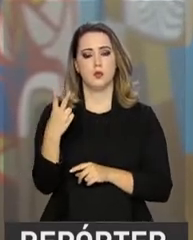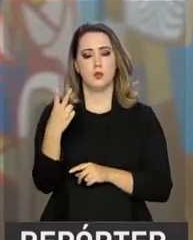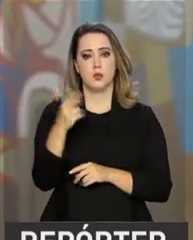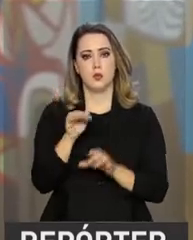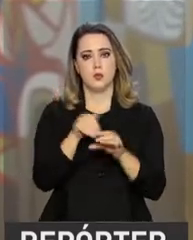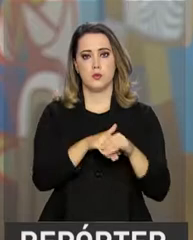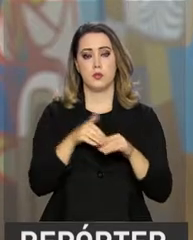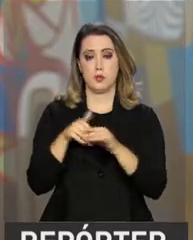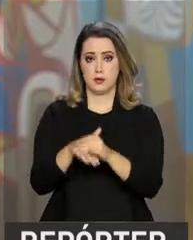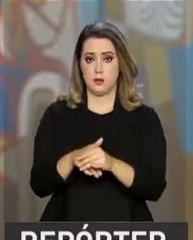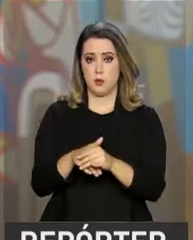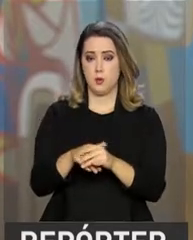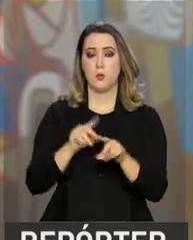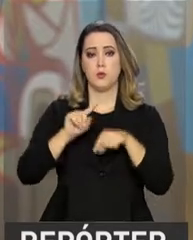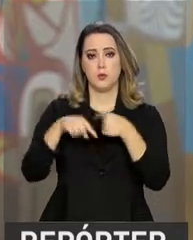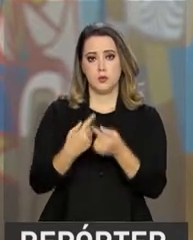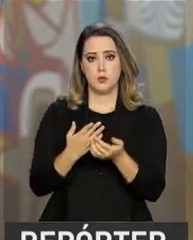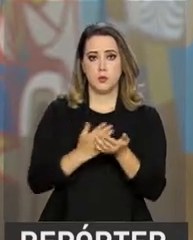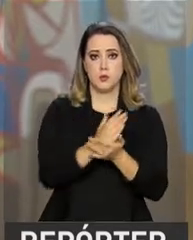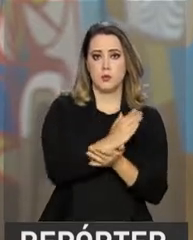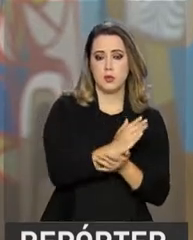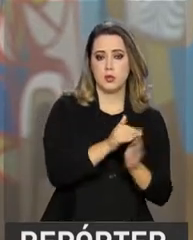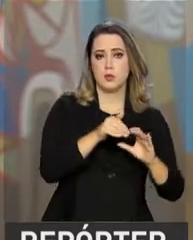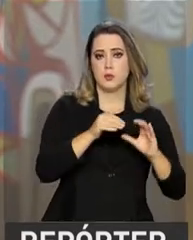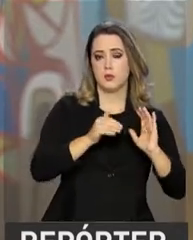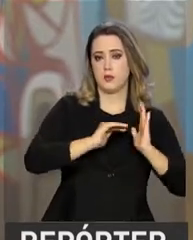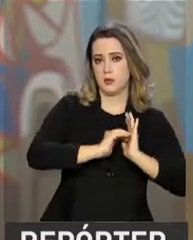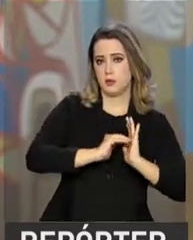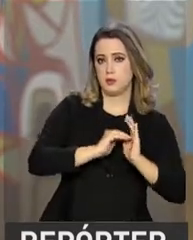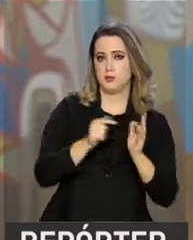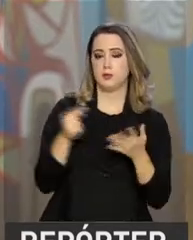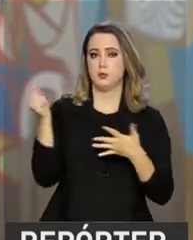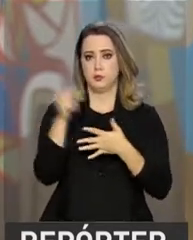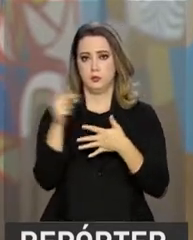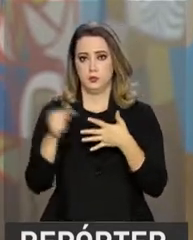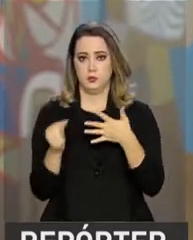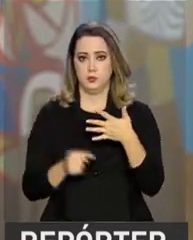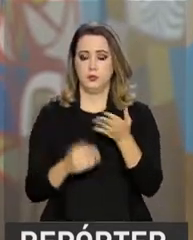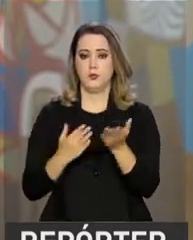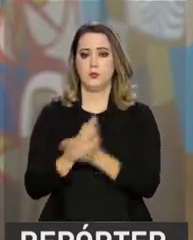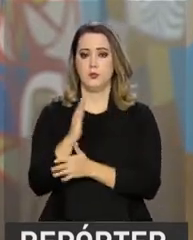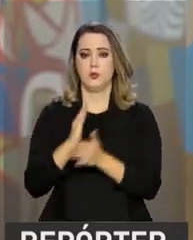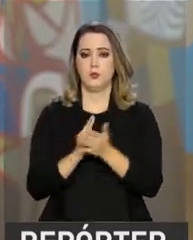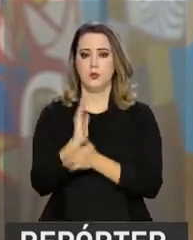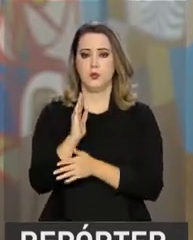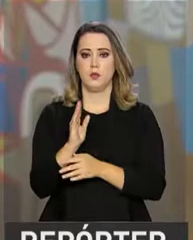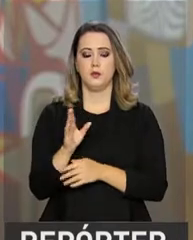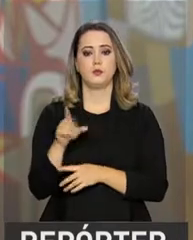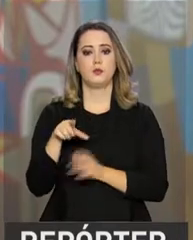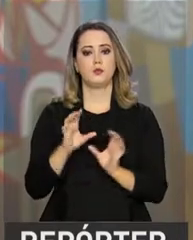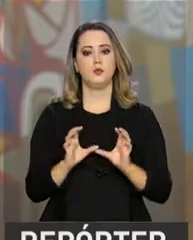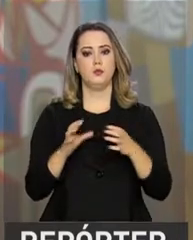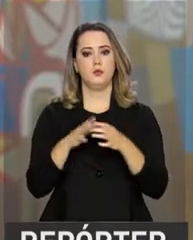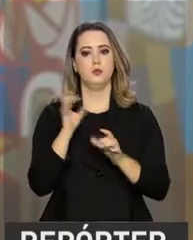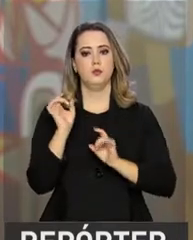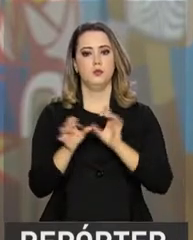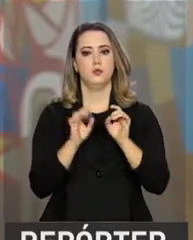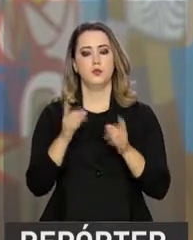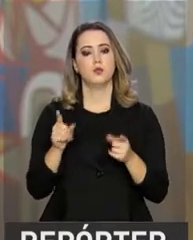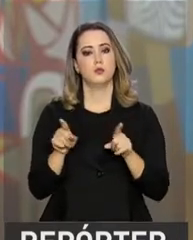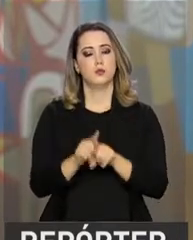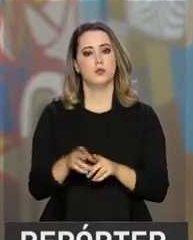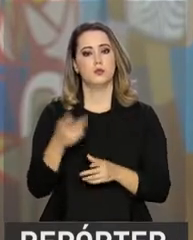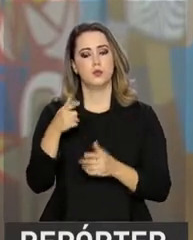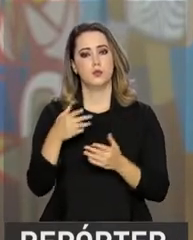seguir então para análise do senado entre os principais itens aprovados na comissão especial está o